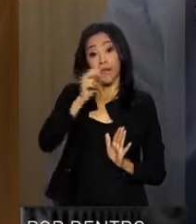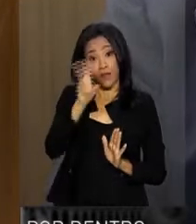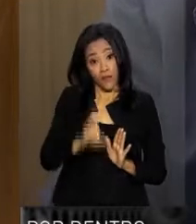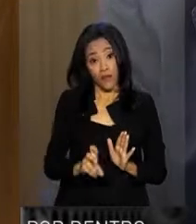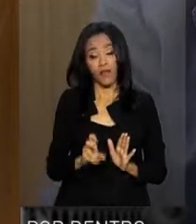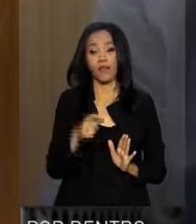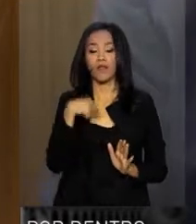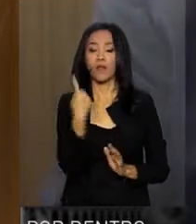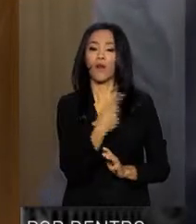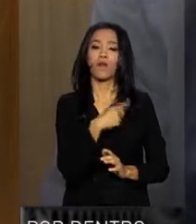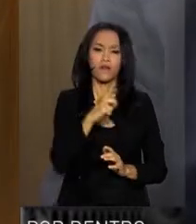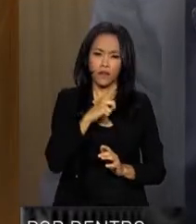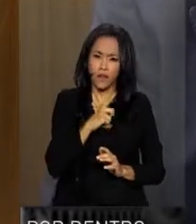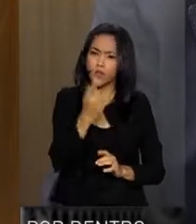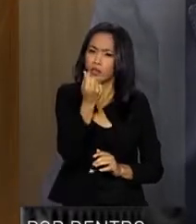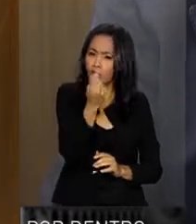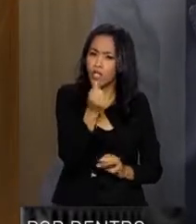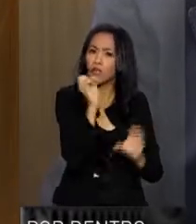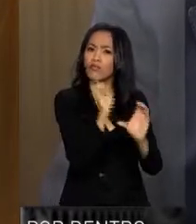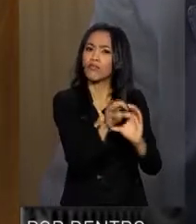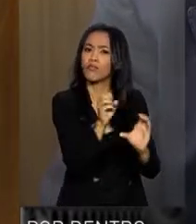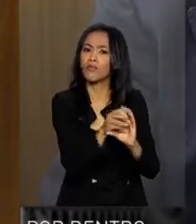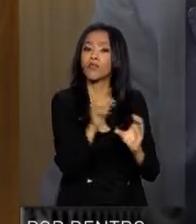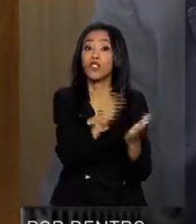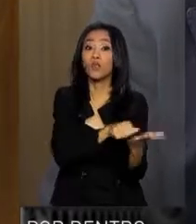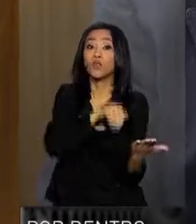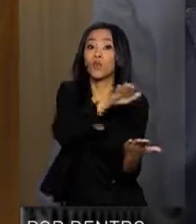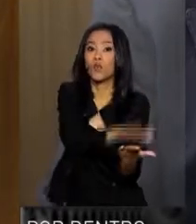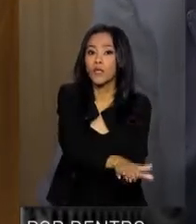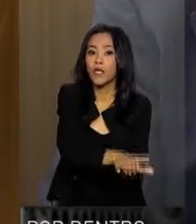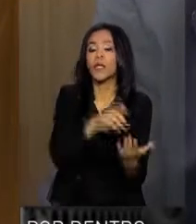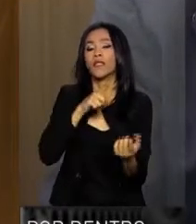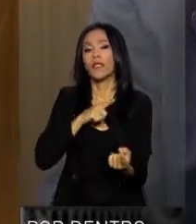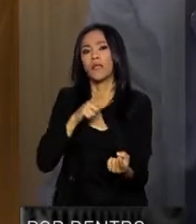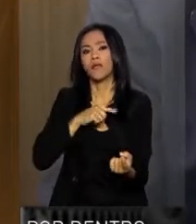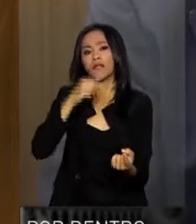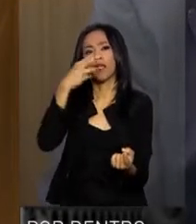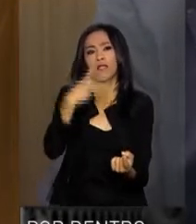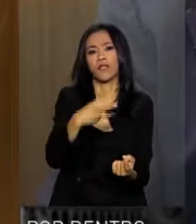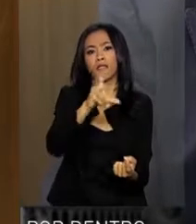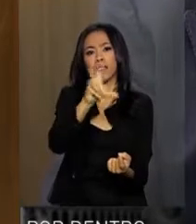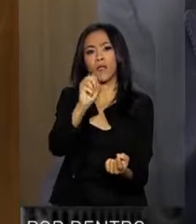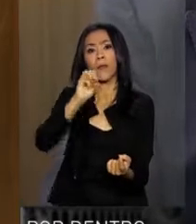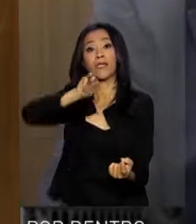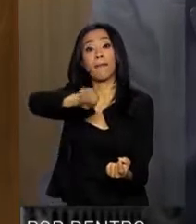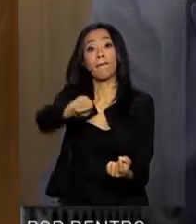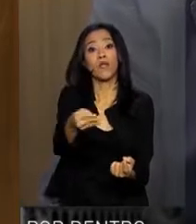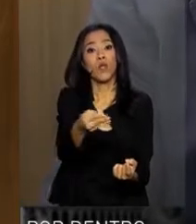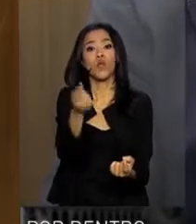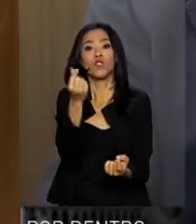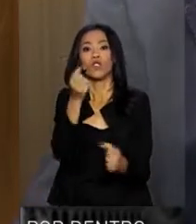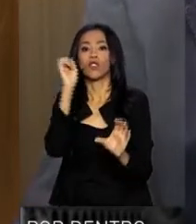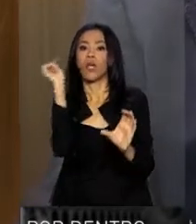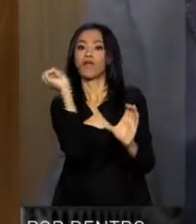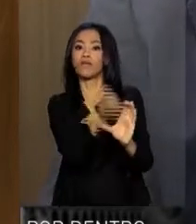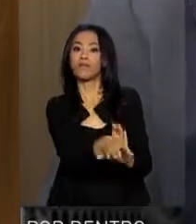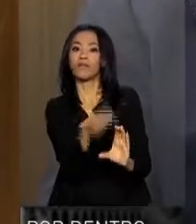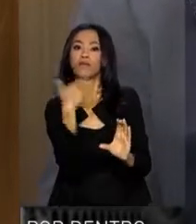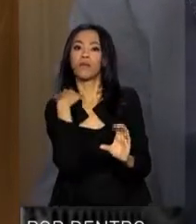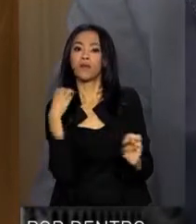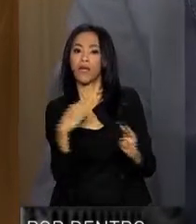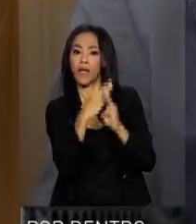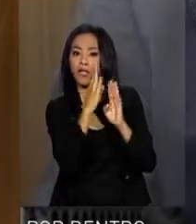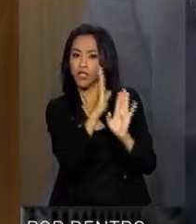nós temos dinheiro de multa e já temos 350 milhões já depositado na caixa econômica que já estão dando